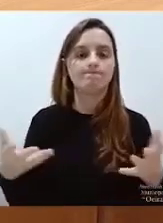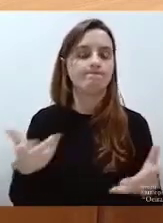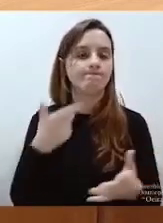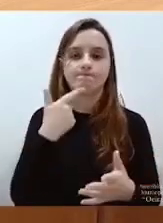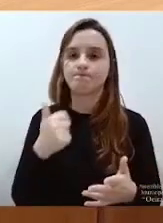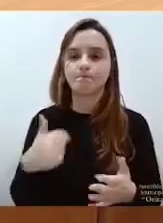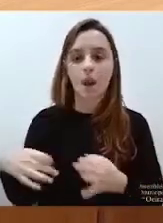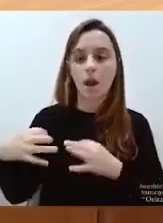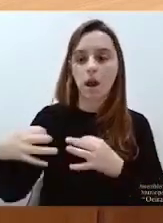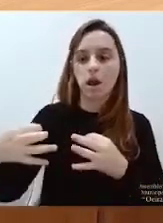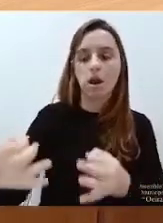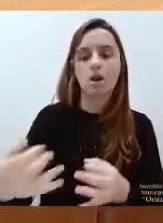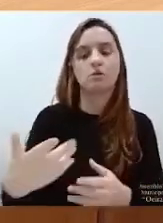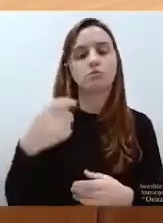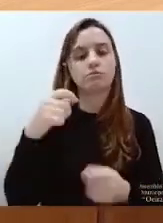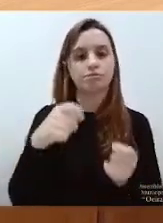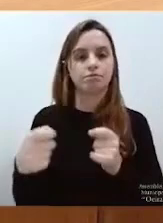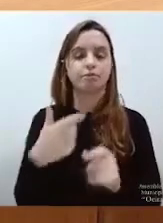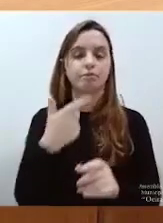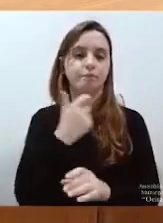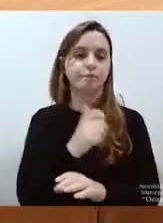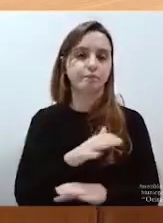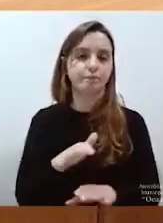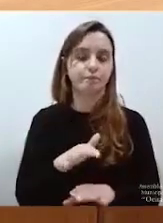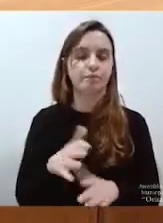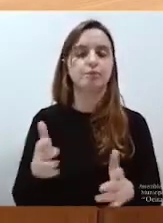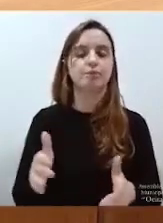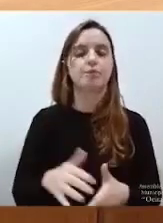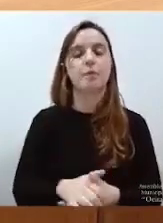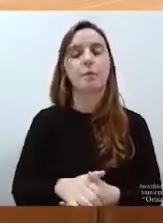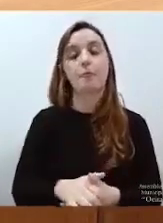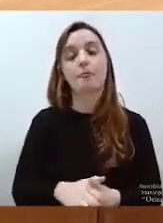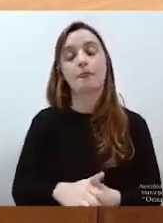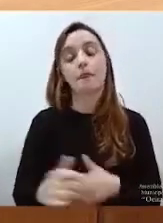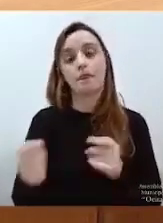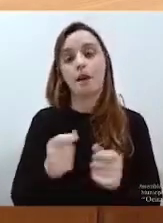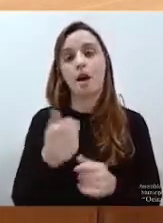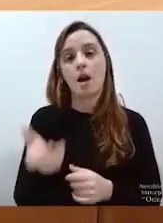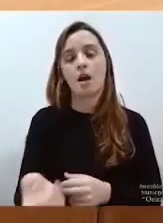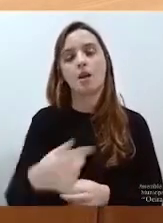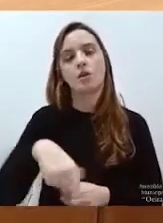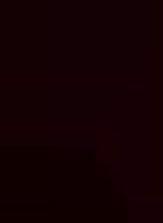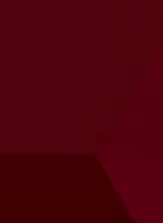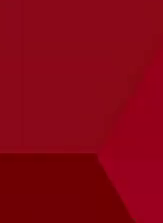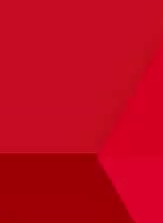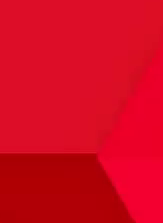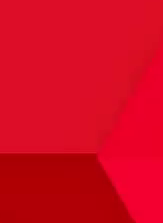uma discussão que existe e precisamos de uma resposta. Muito obrigada.